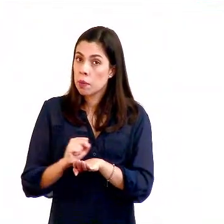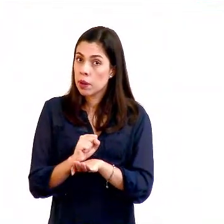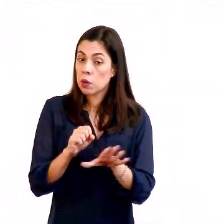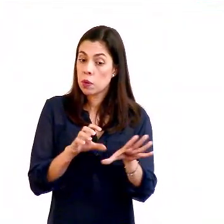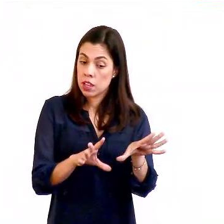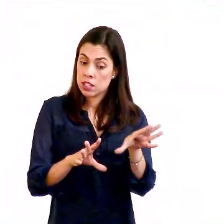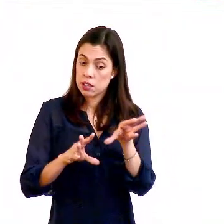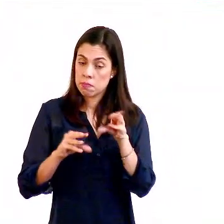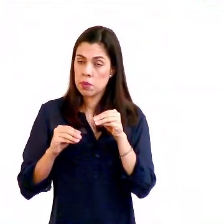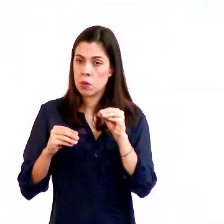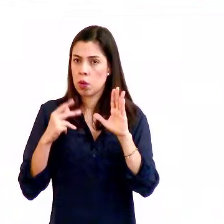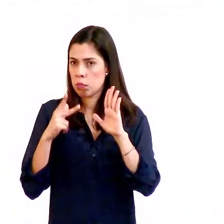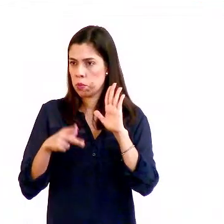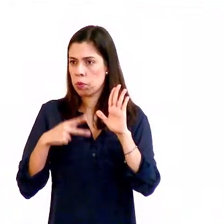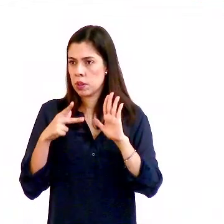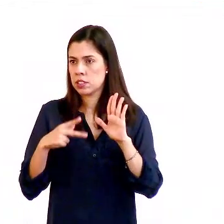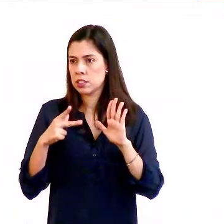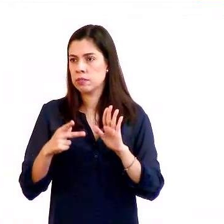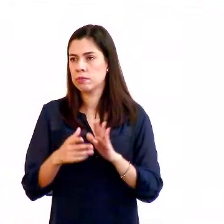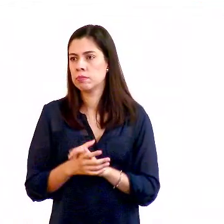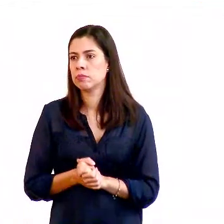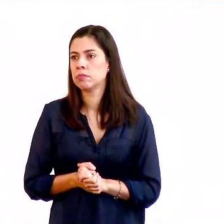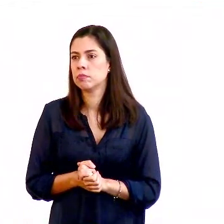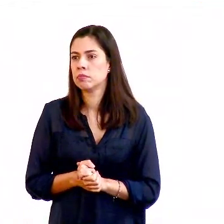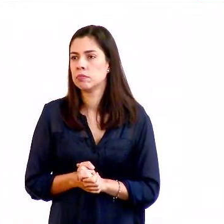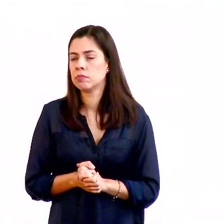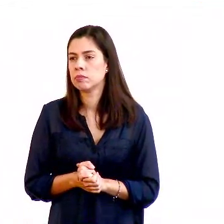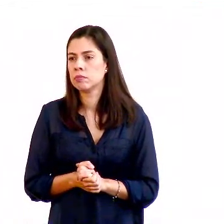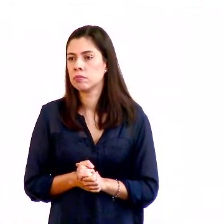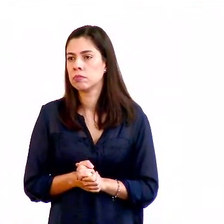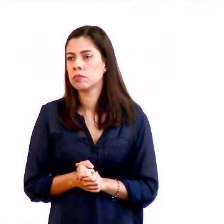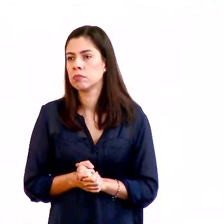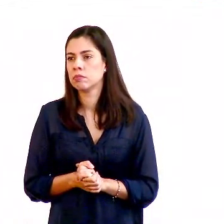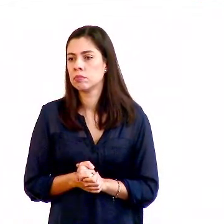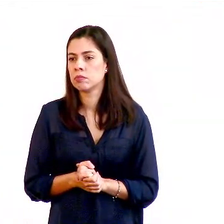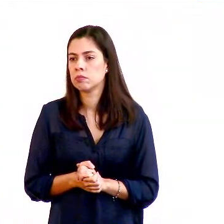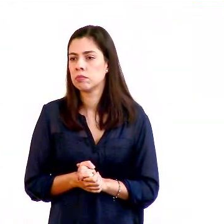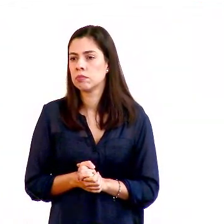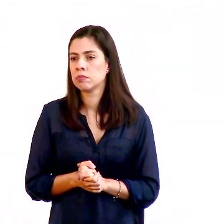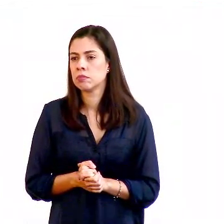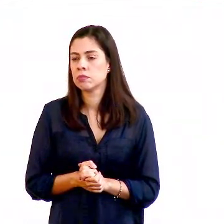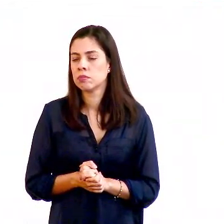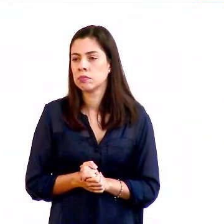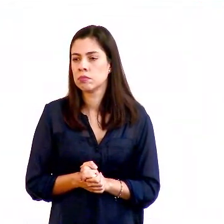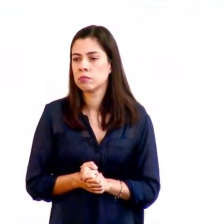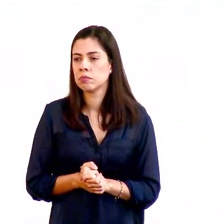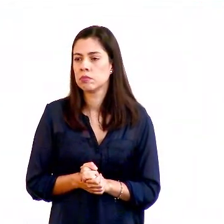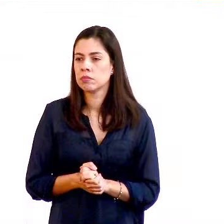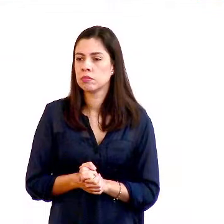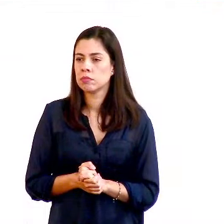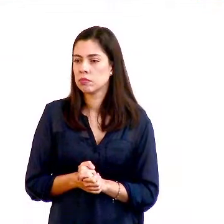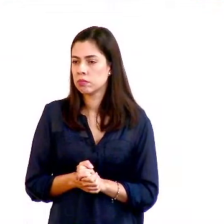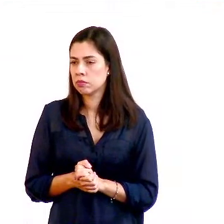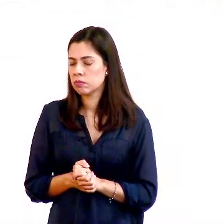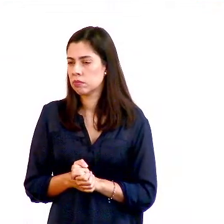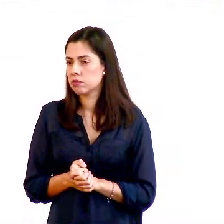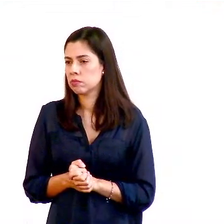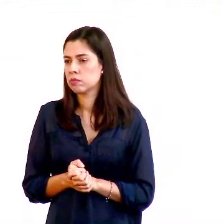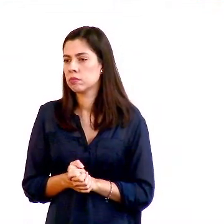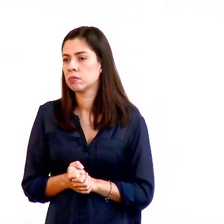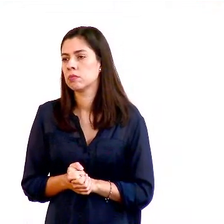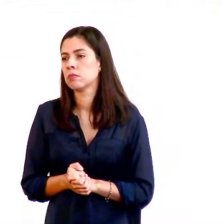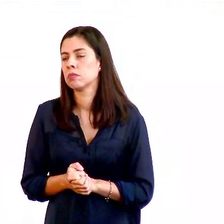promessa. Pois os homens juram pelo que lhes é superior, e o juramento servindo de garantia para eles é o fim de toda